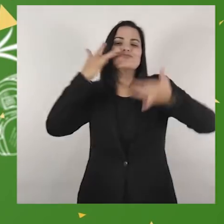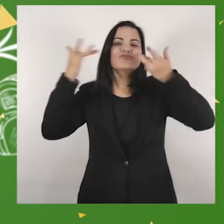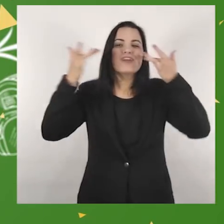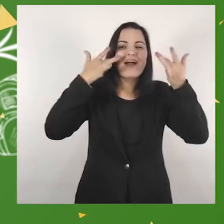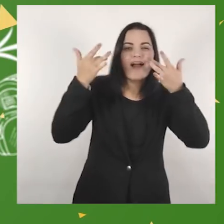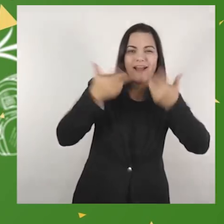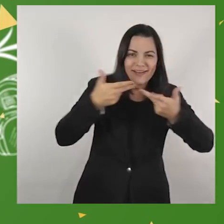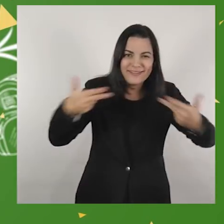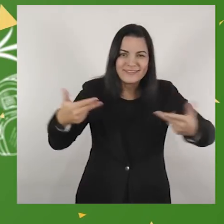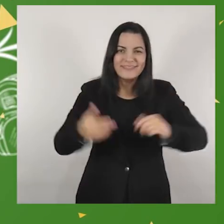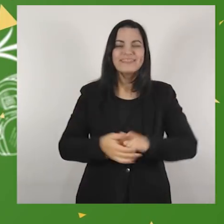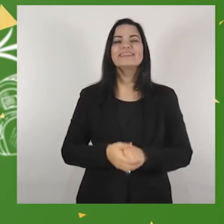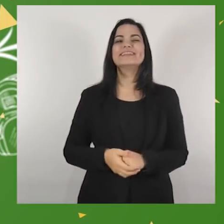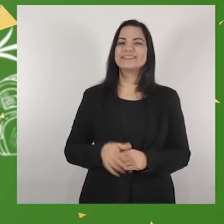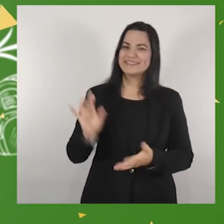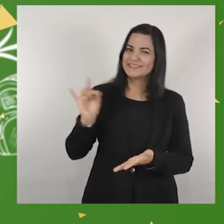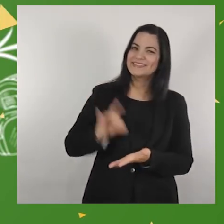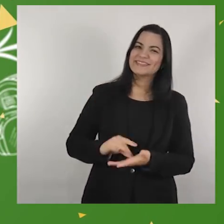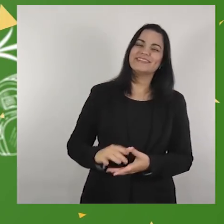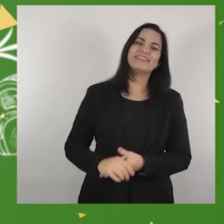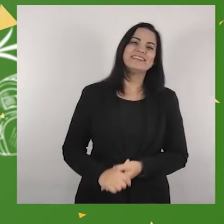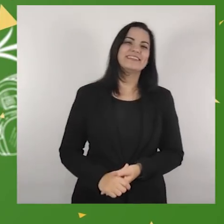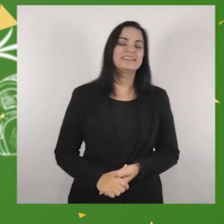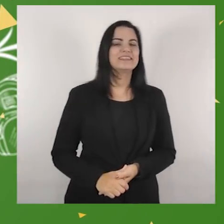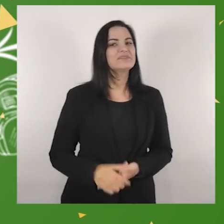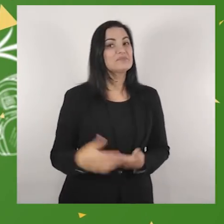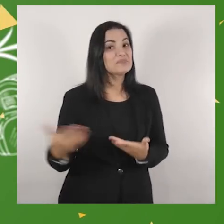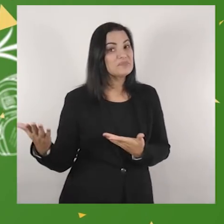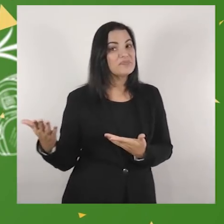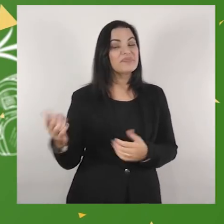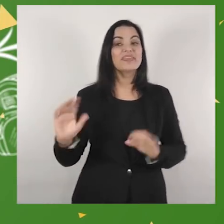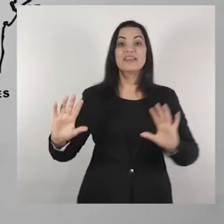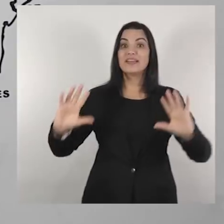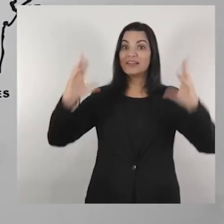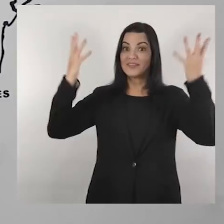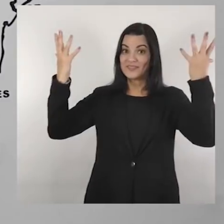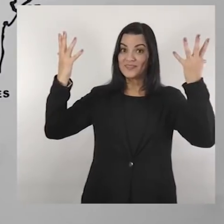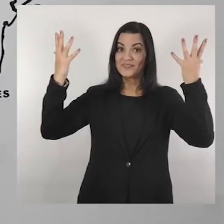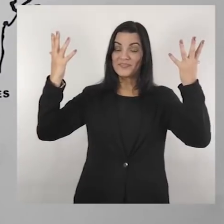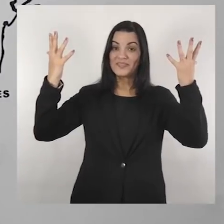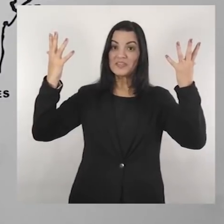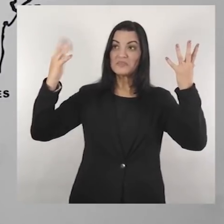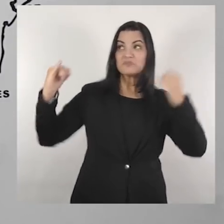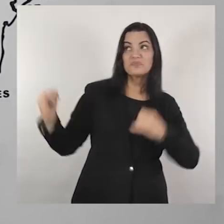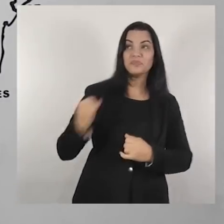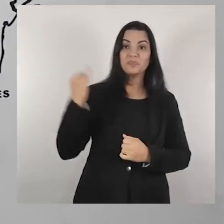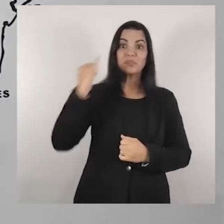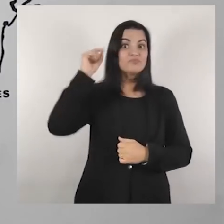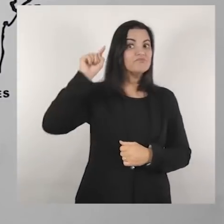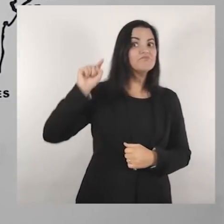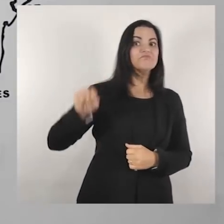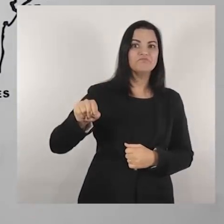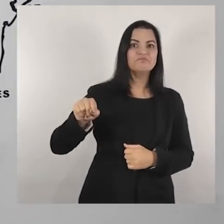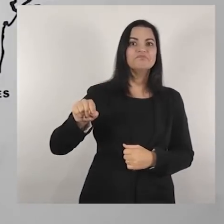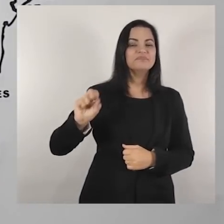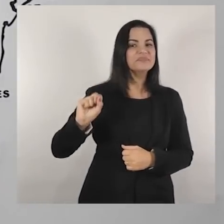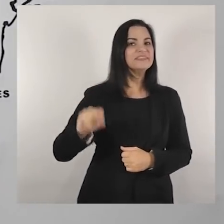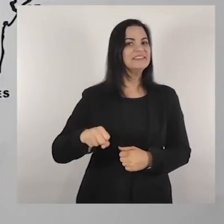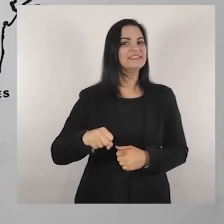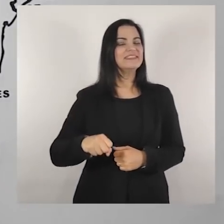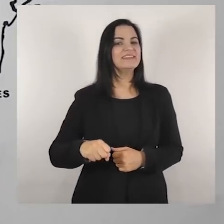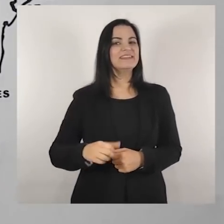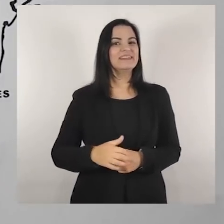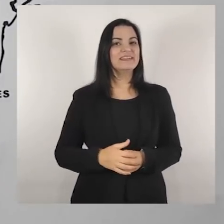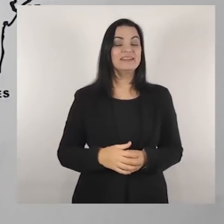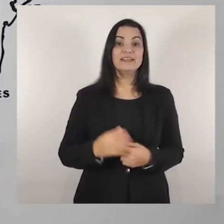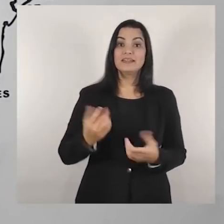toda uma encenação dessas batalhas medievais. Essa festa, ela é tão importante por lá,